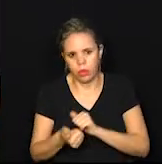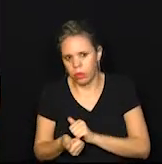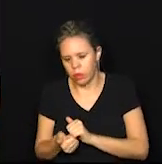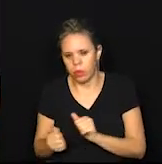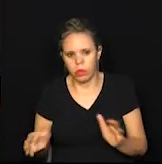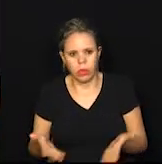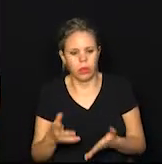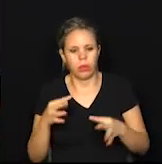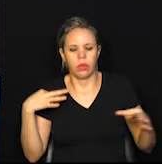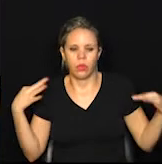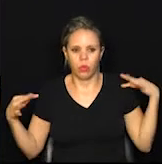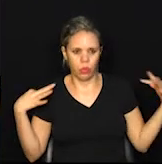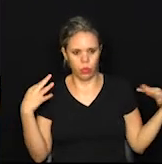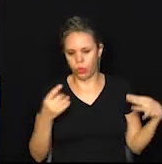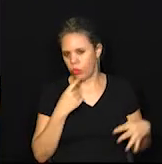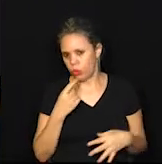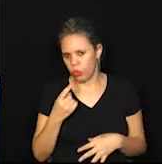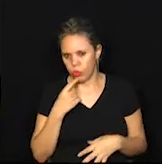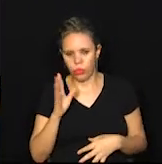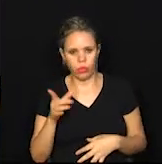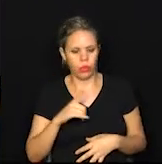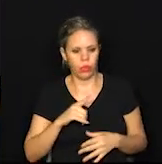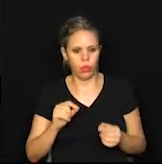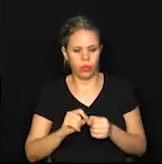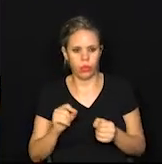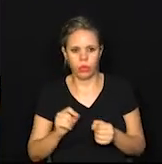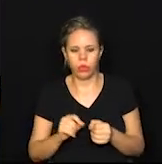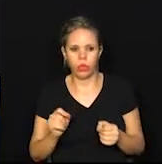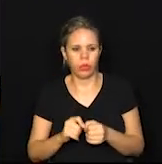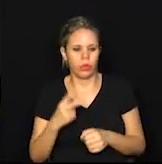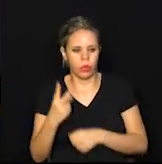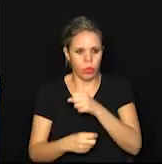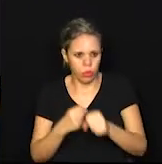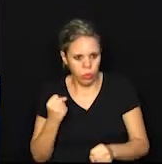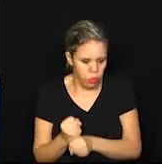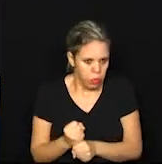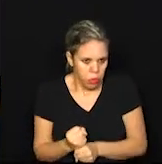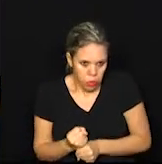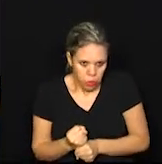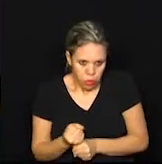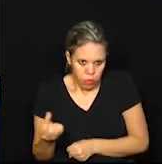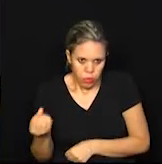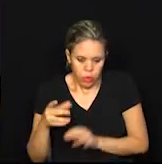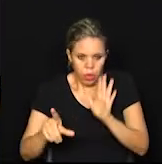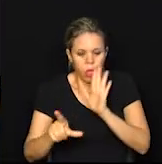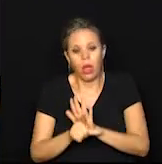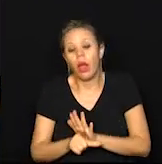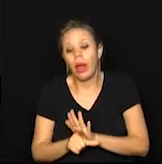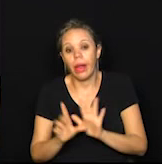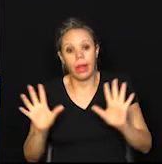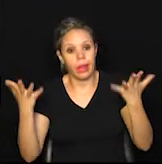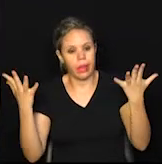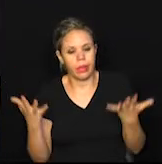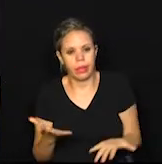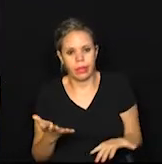ao turismo em Campinas. Isso já tem sido feito há 2 anos, uma nova lei de eventos que